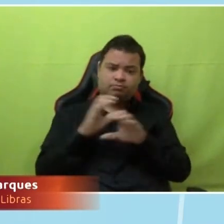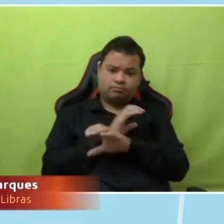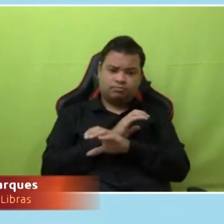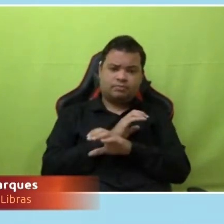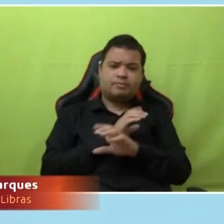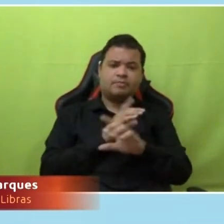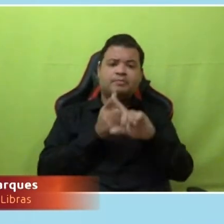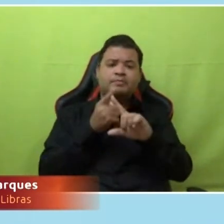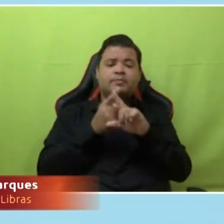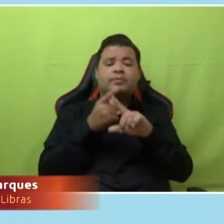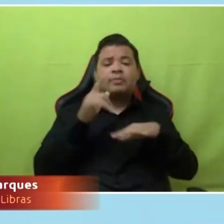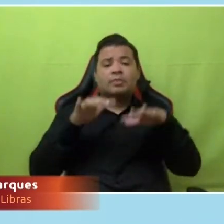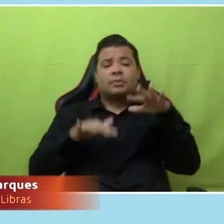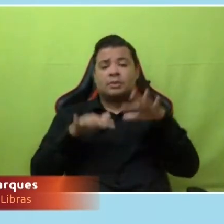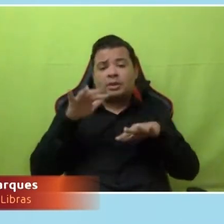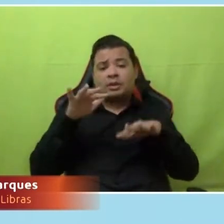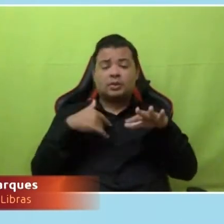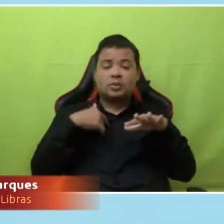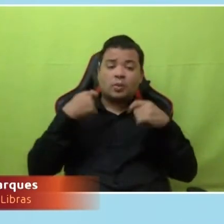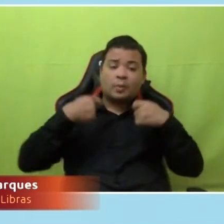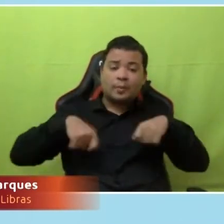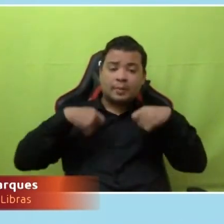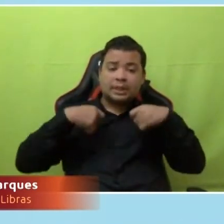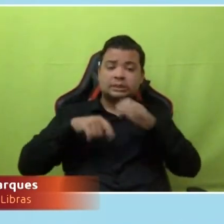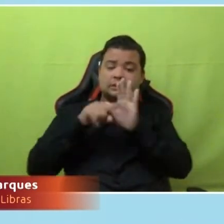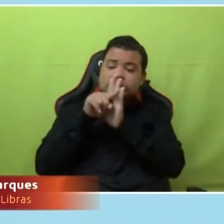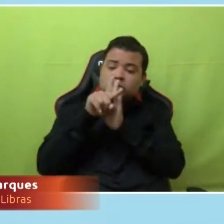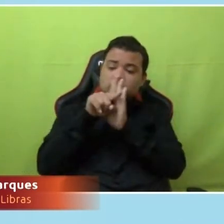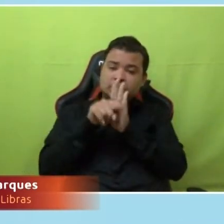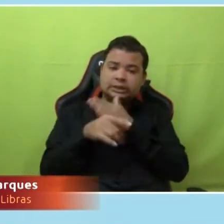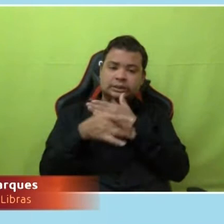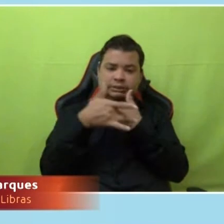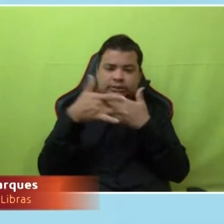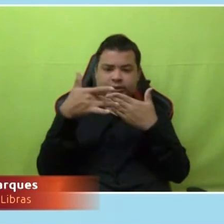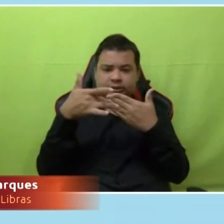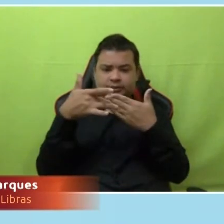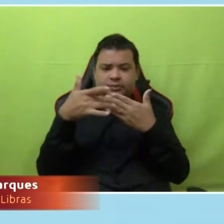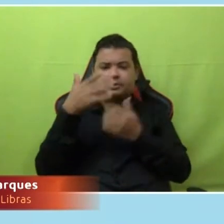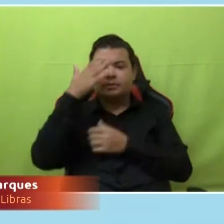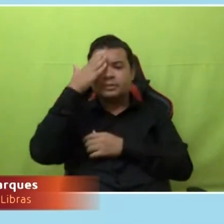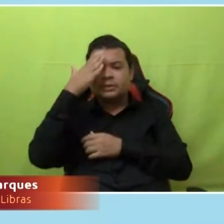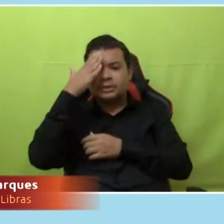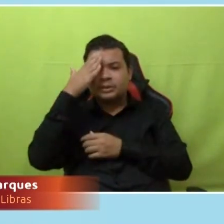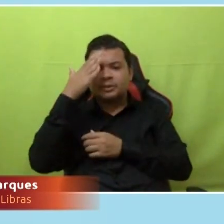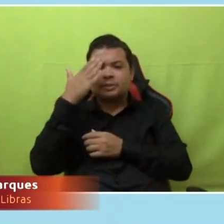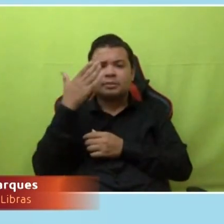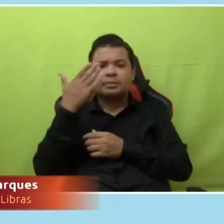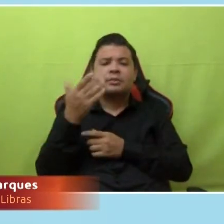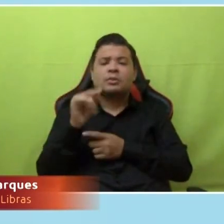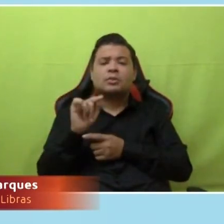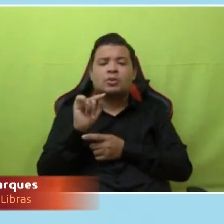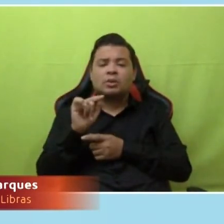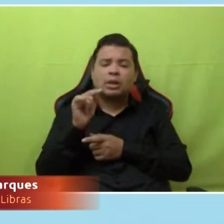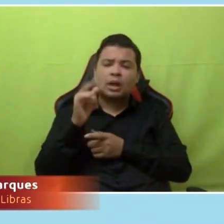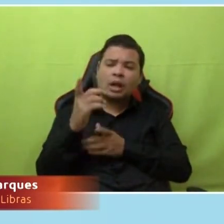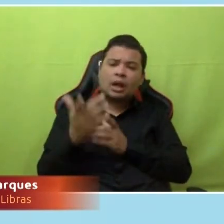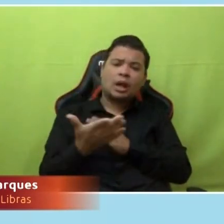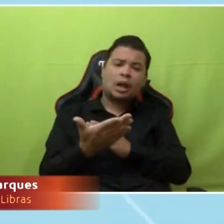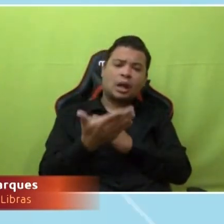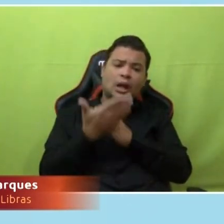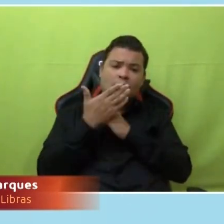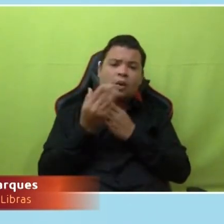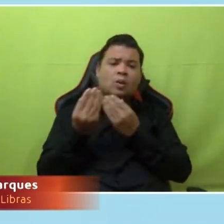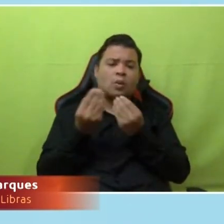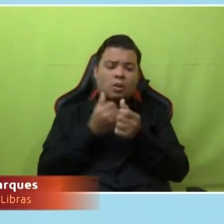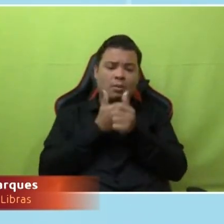determinados casos, eu preciso fazer alguns exames, não para saber se eu tenho uma coisa ou outra, mas uns exames que vão me ajudar a